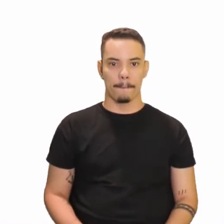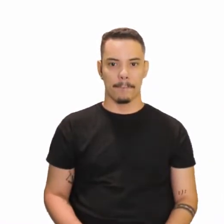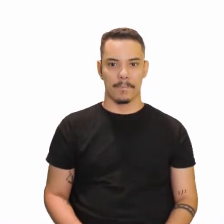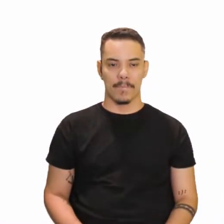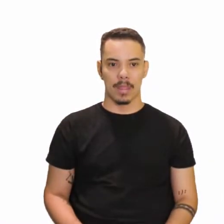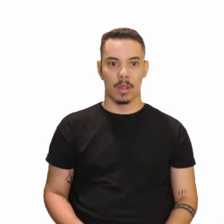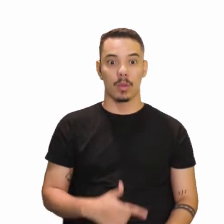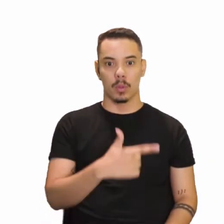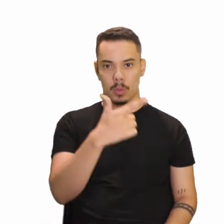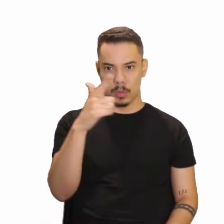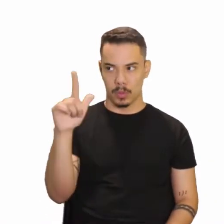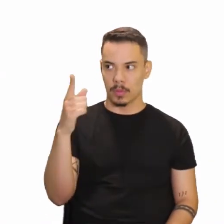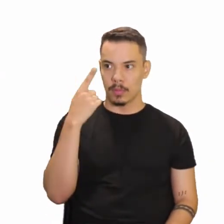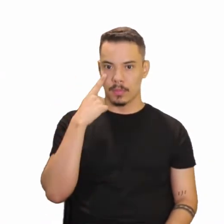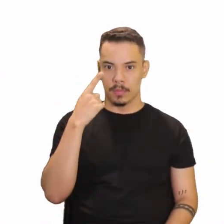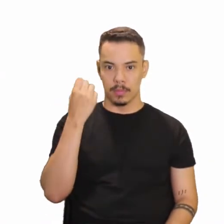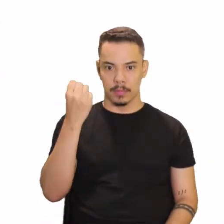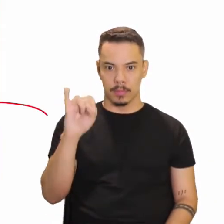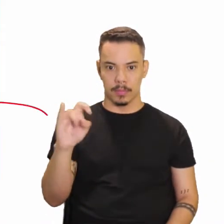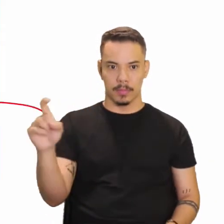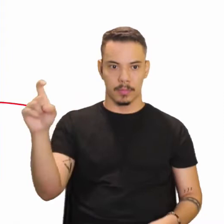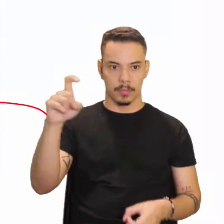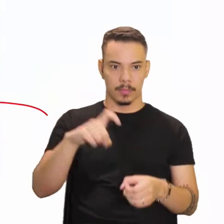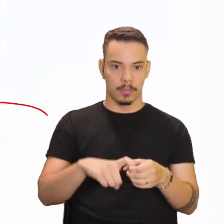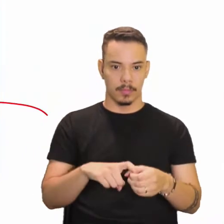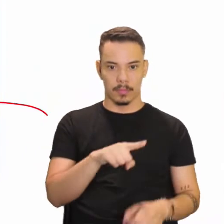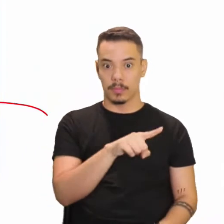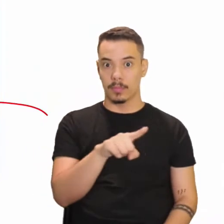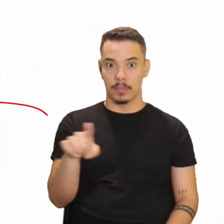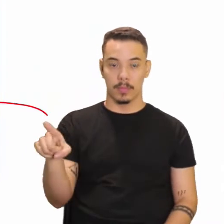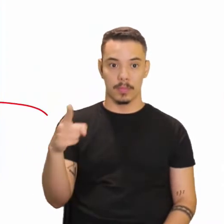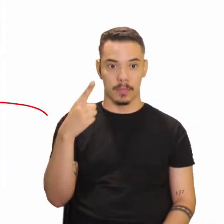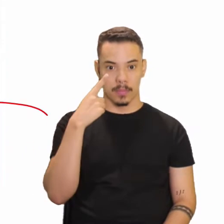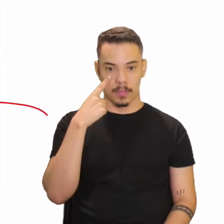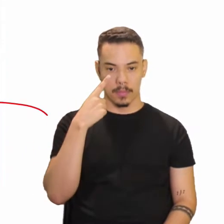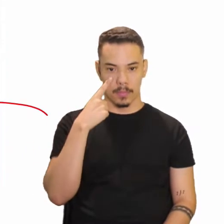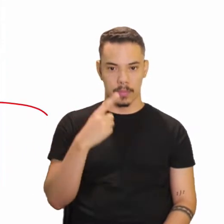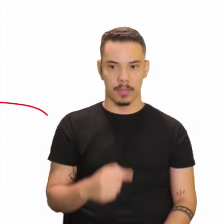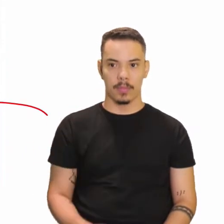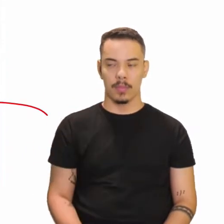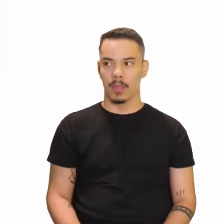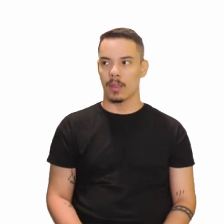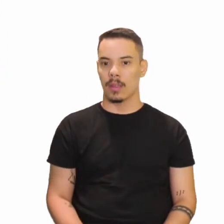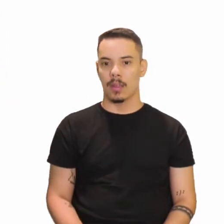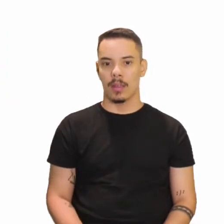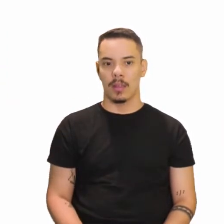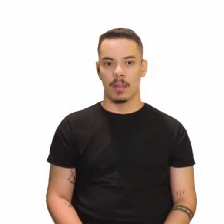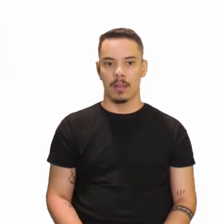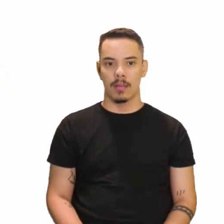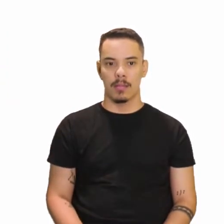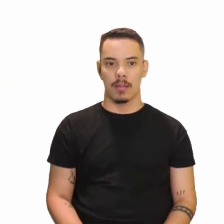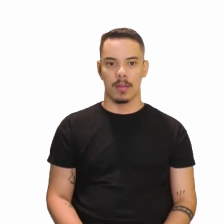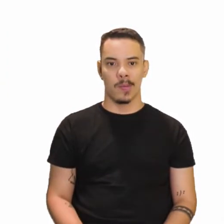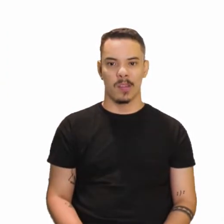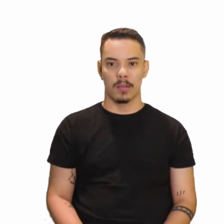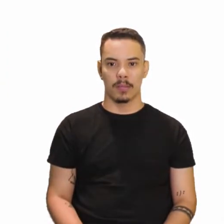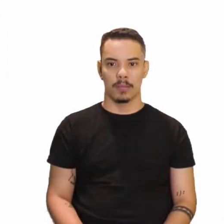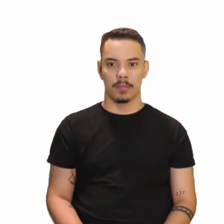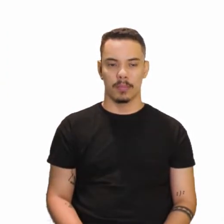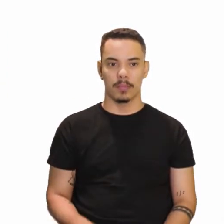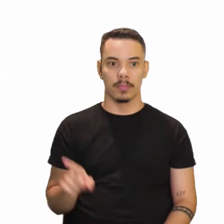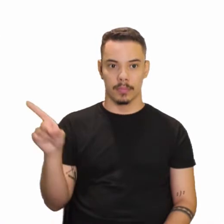vocês deixa eu ver se volta lá na outra para você dar uma olhadinha não volta né mas ó aqui